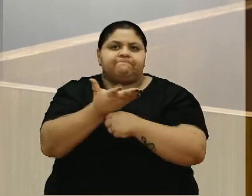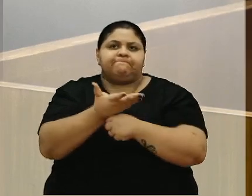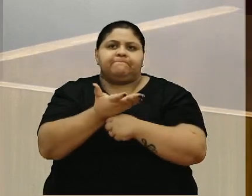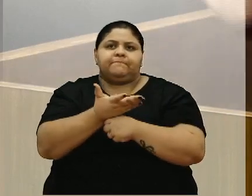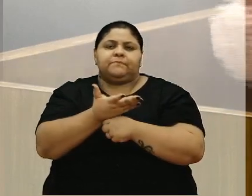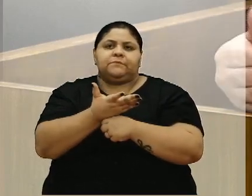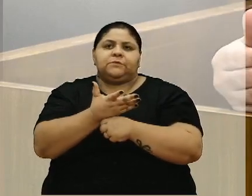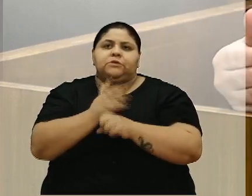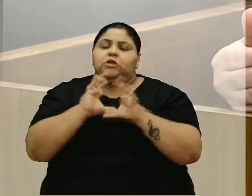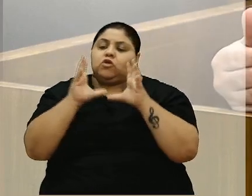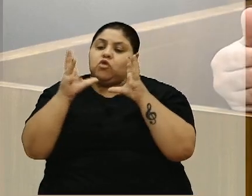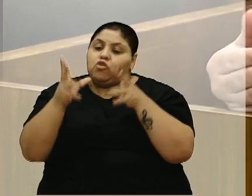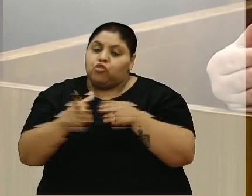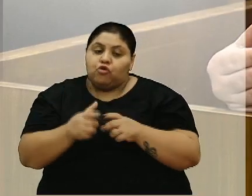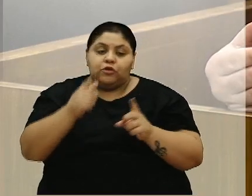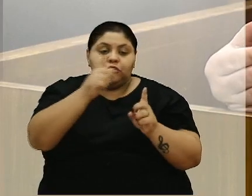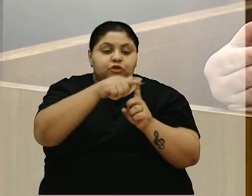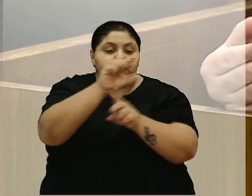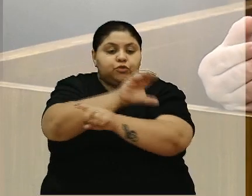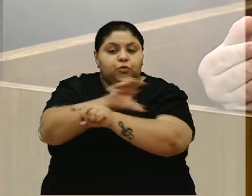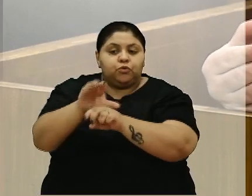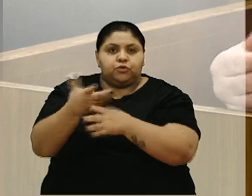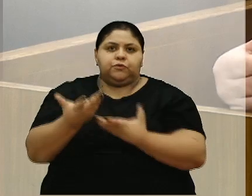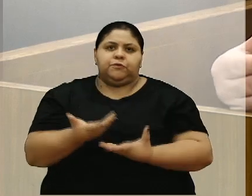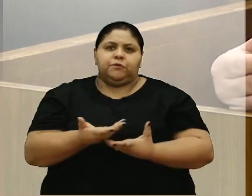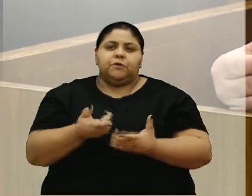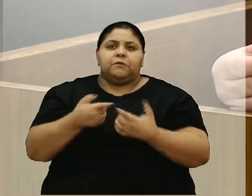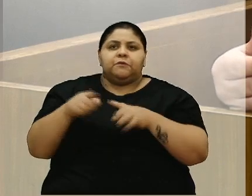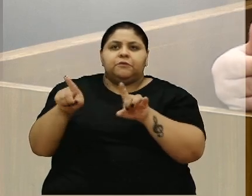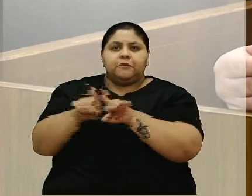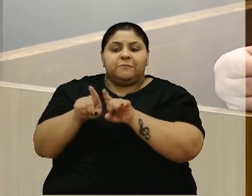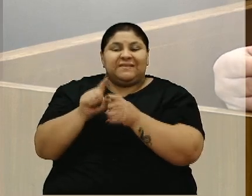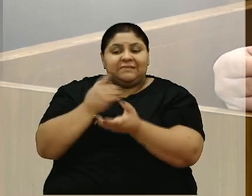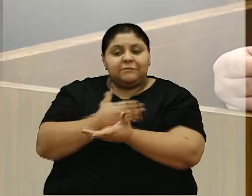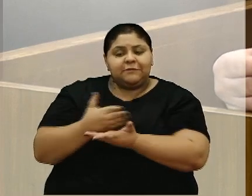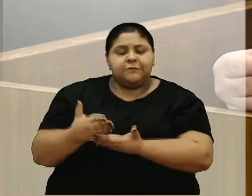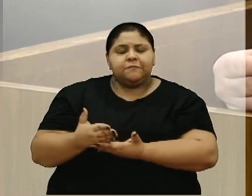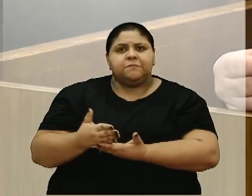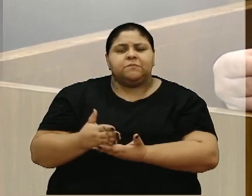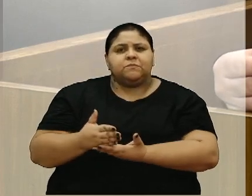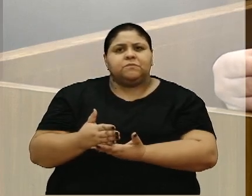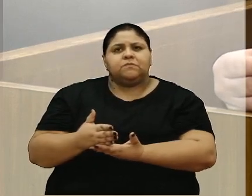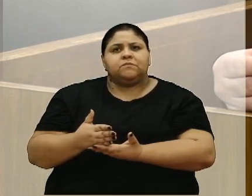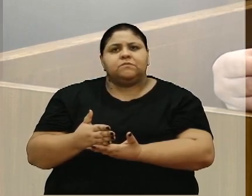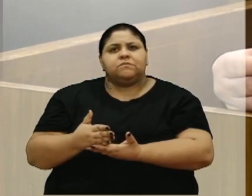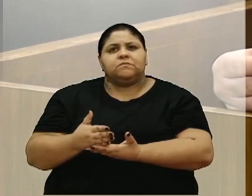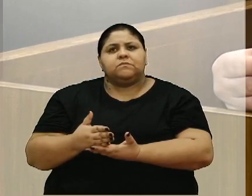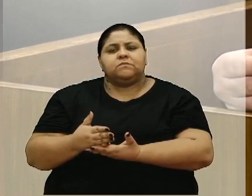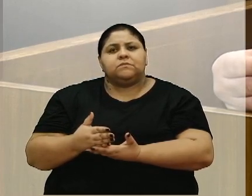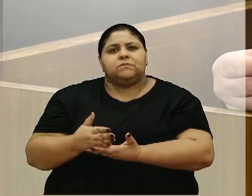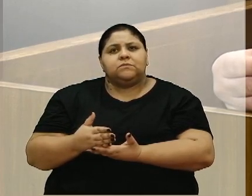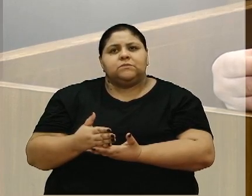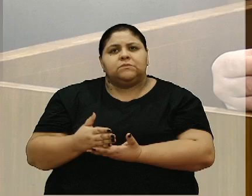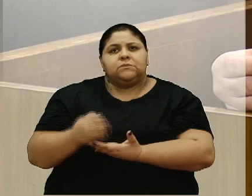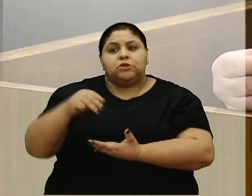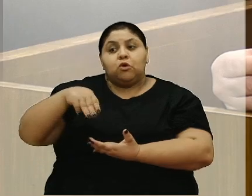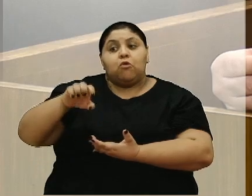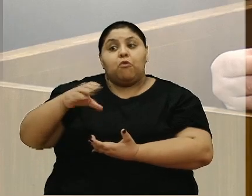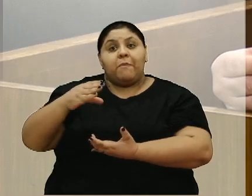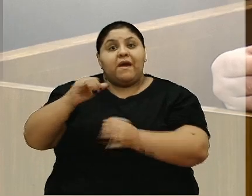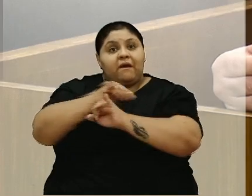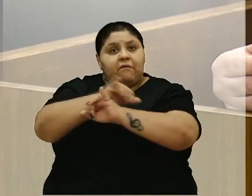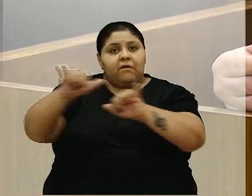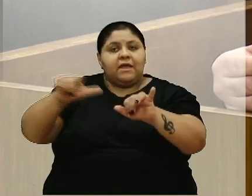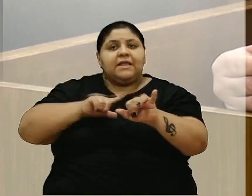todos os tipos de cursos. Mas também no início, e o MEC deixou muito claro isso, que tem que haver